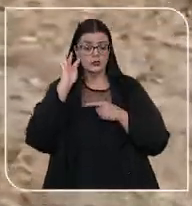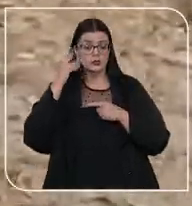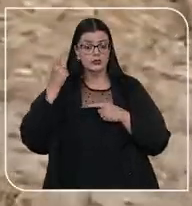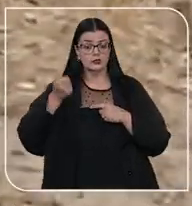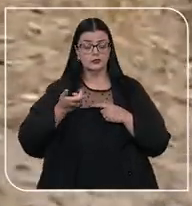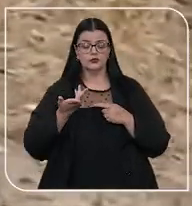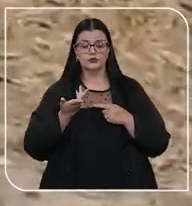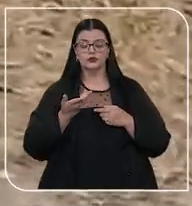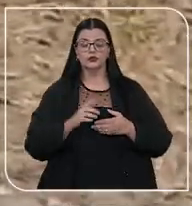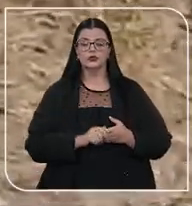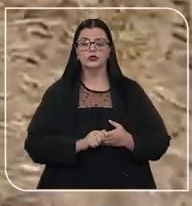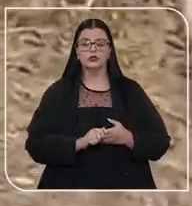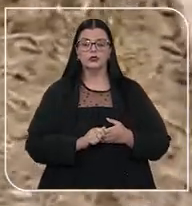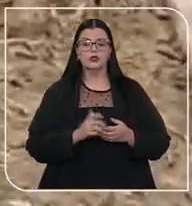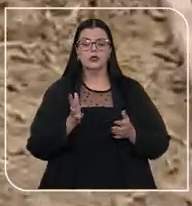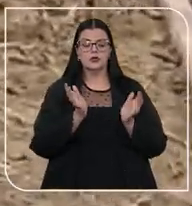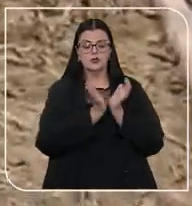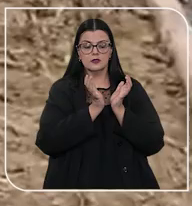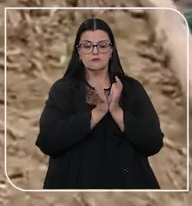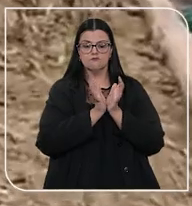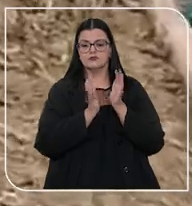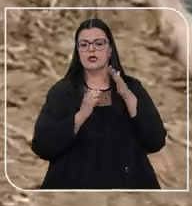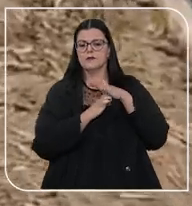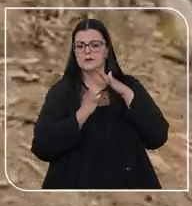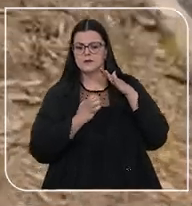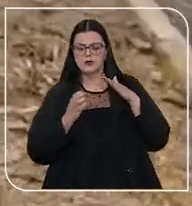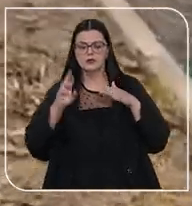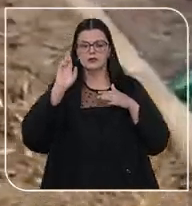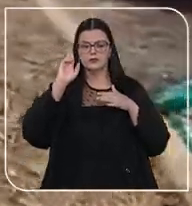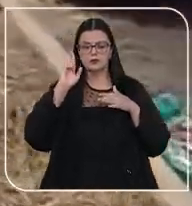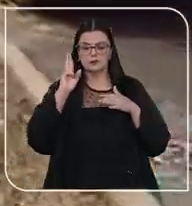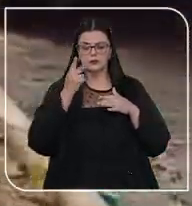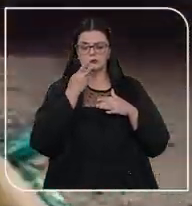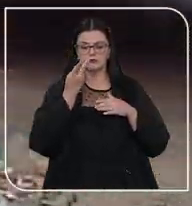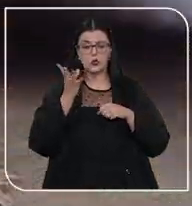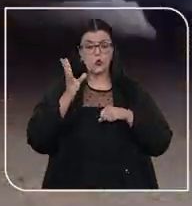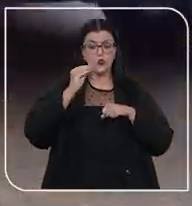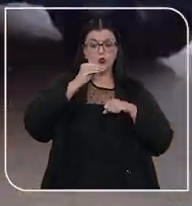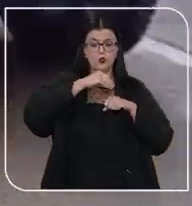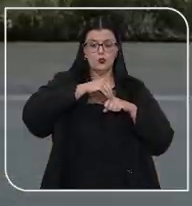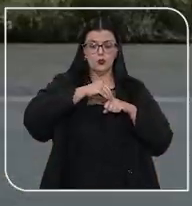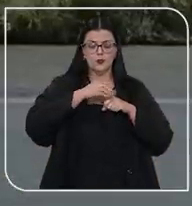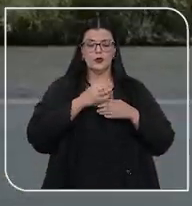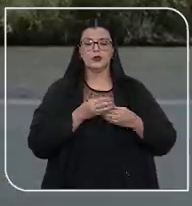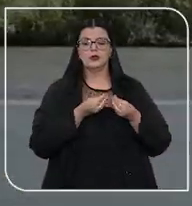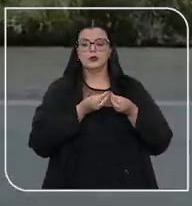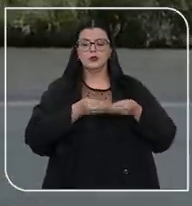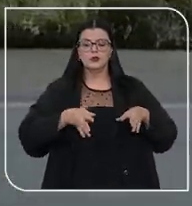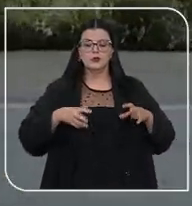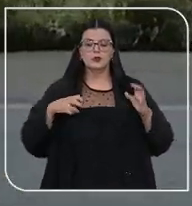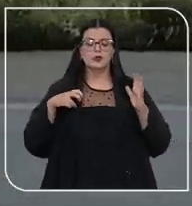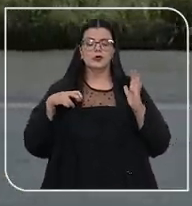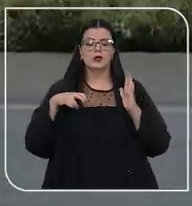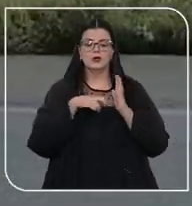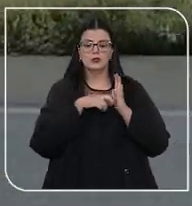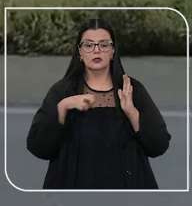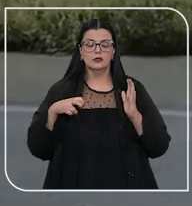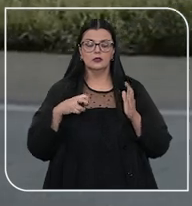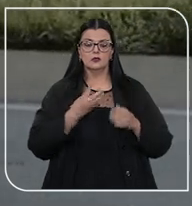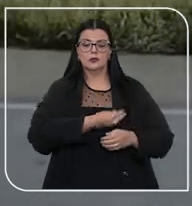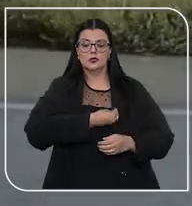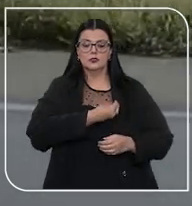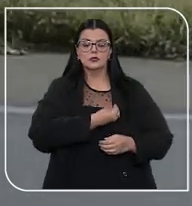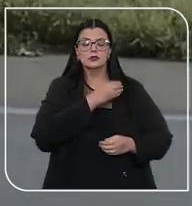Justiça decidiu que as concessionárias respondem, independentemente da existência de culpa, pelos danos de acidentes